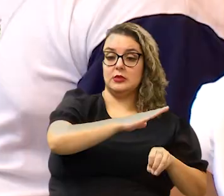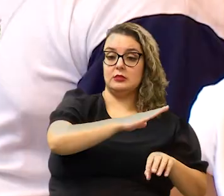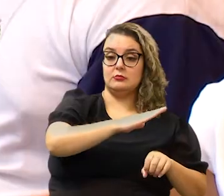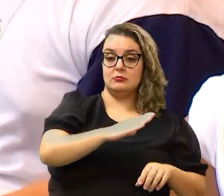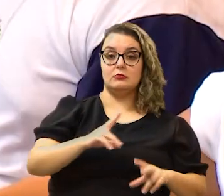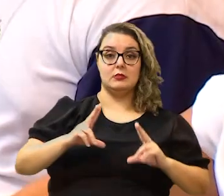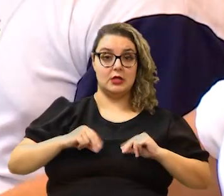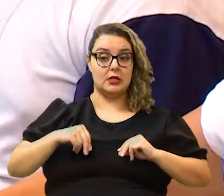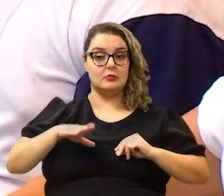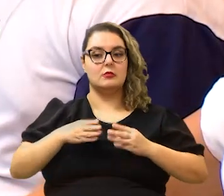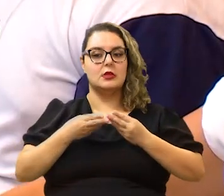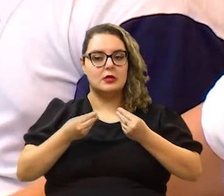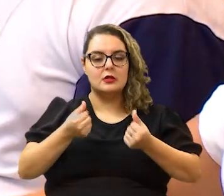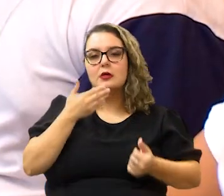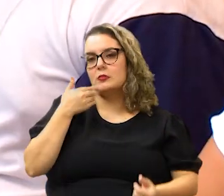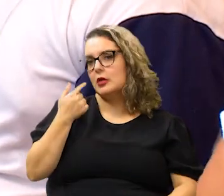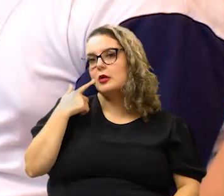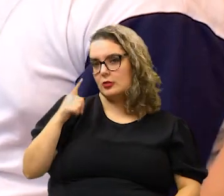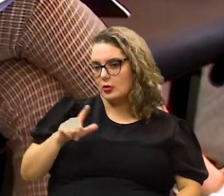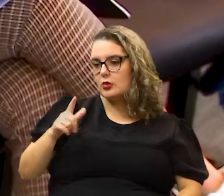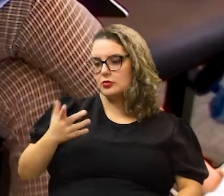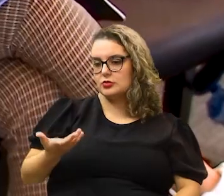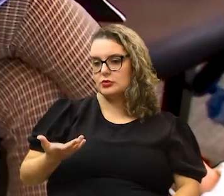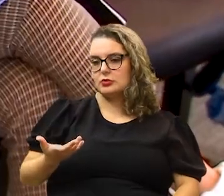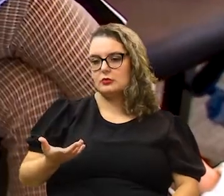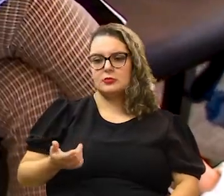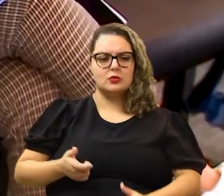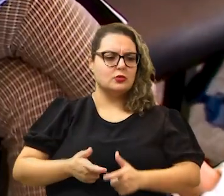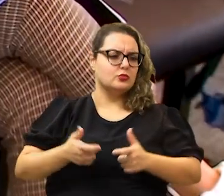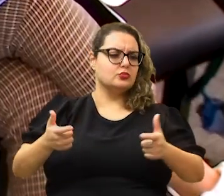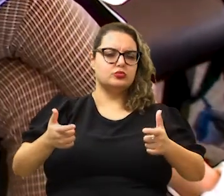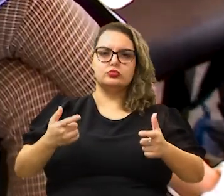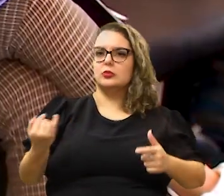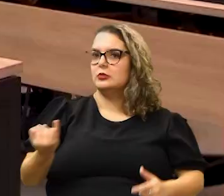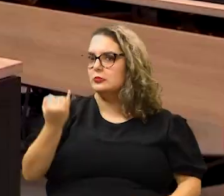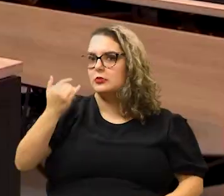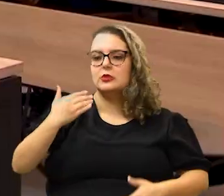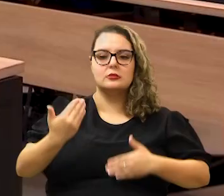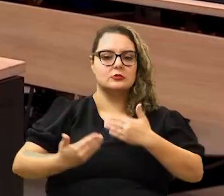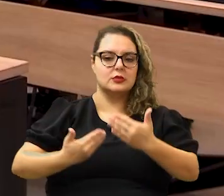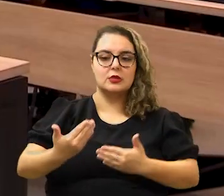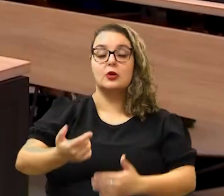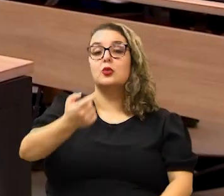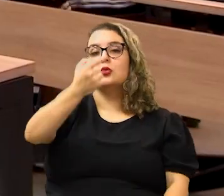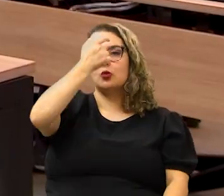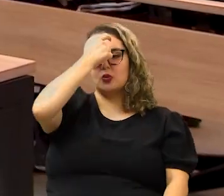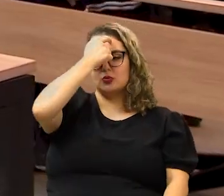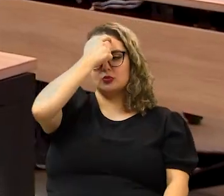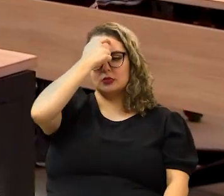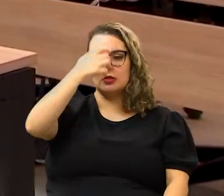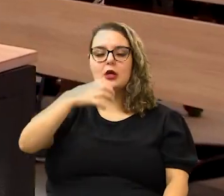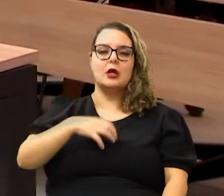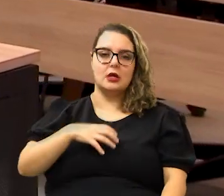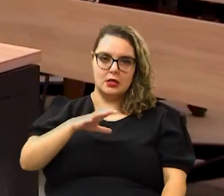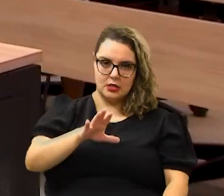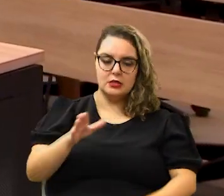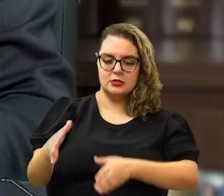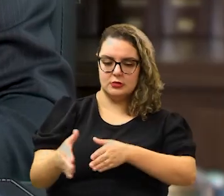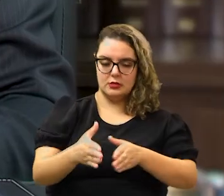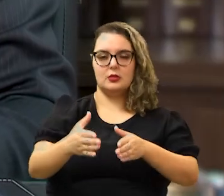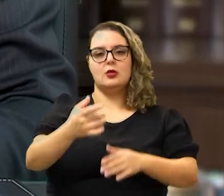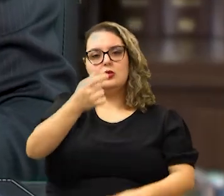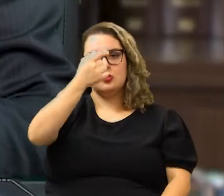evidentemente. Mas foi um grande passo. Conscientização. É esse o caminho. Conscientização política. Com